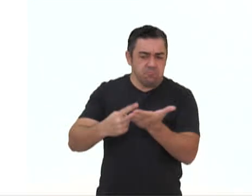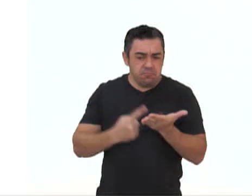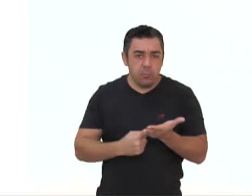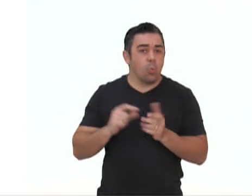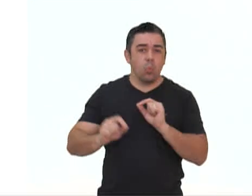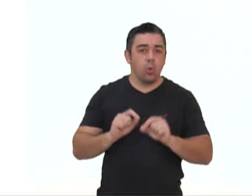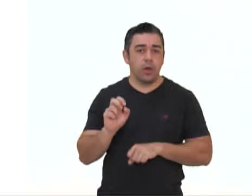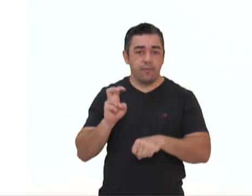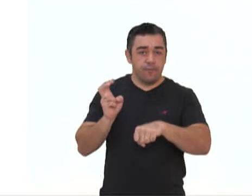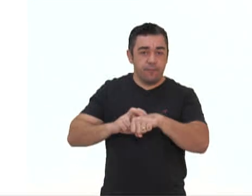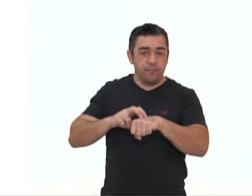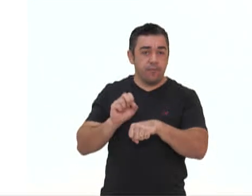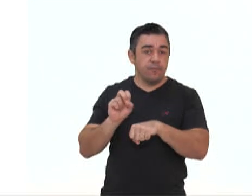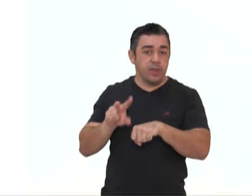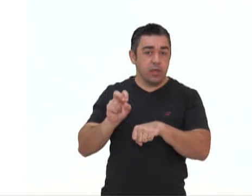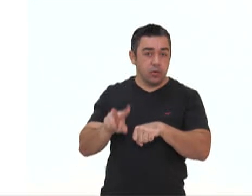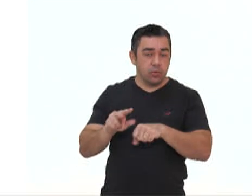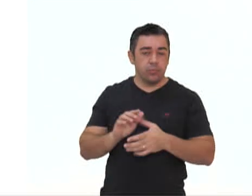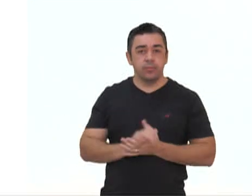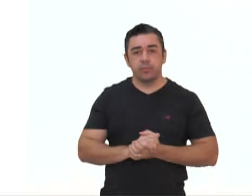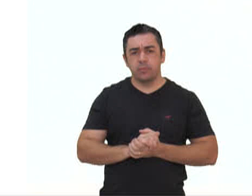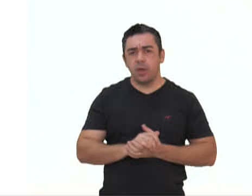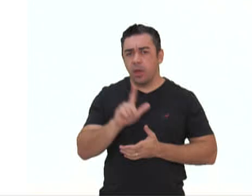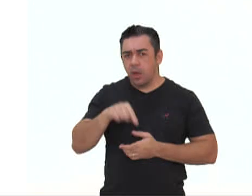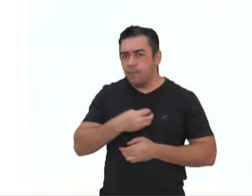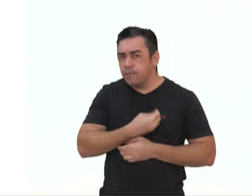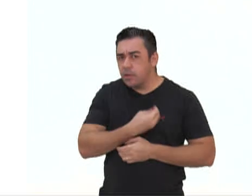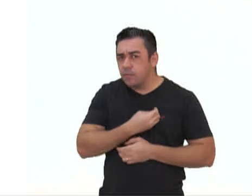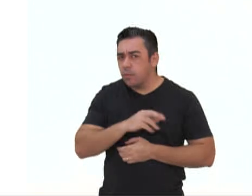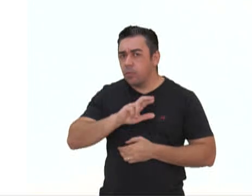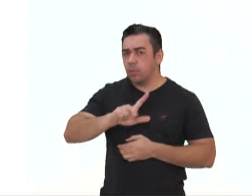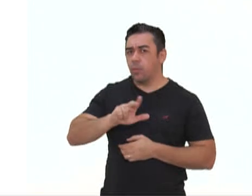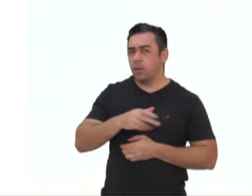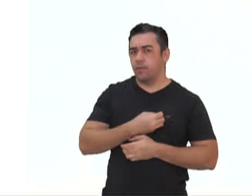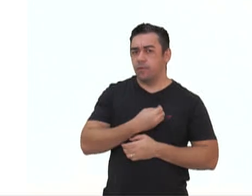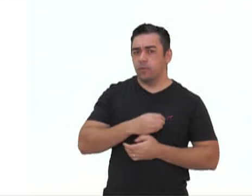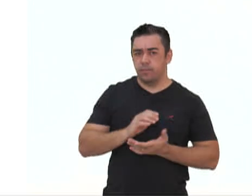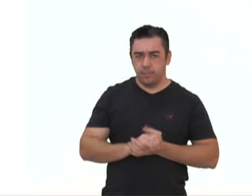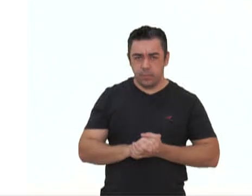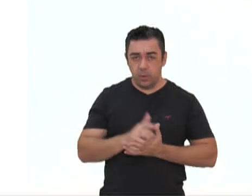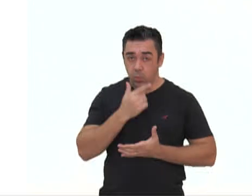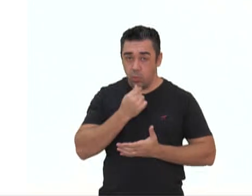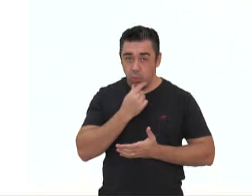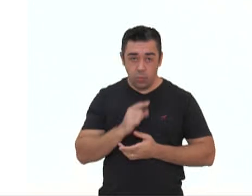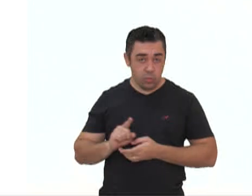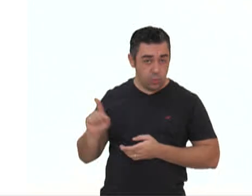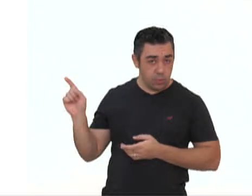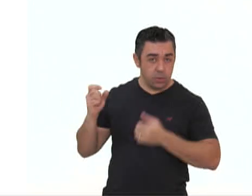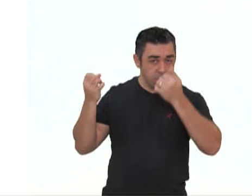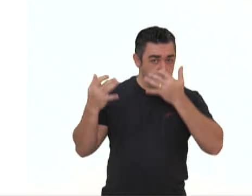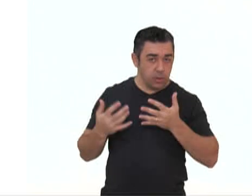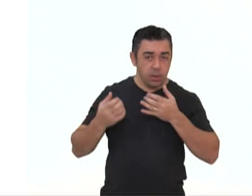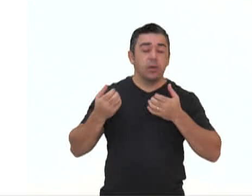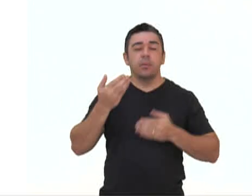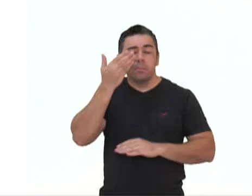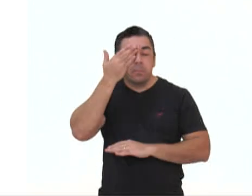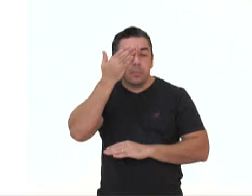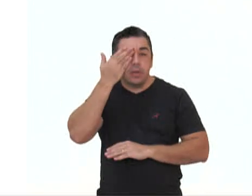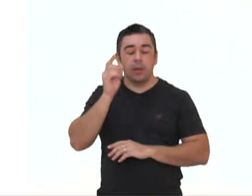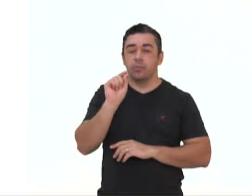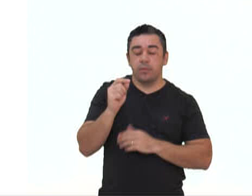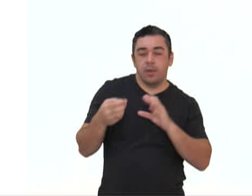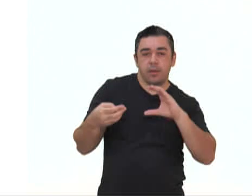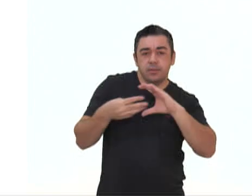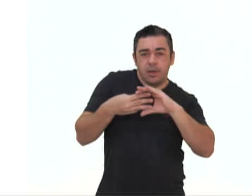aos vírus. Esses organismos são seres vivos ou não? Andrew Scott, em seu livro Piratas da Célula, definiu os vírus